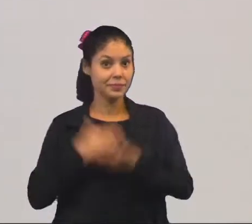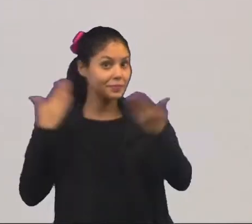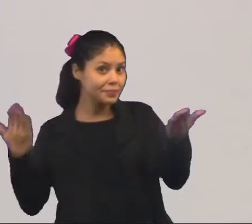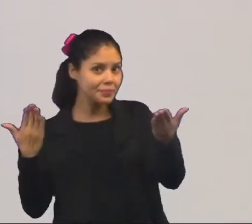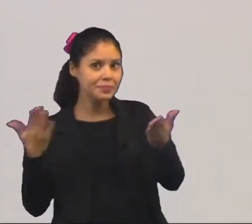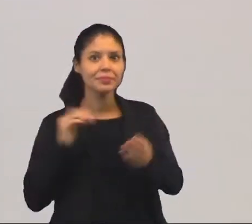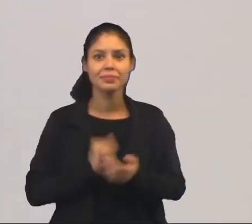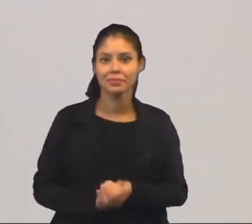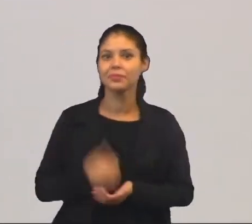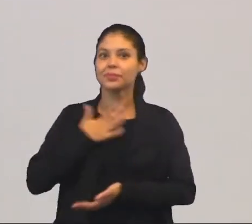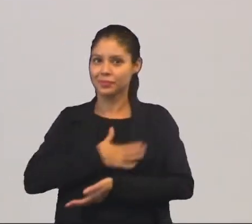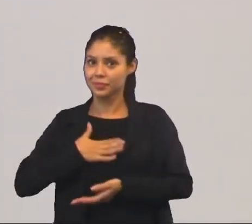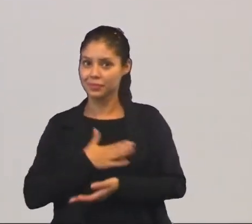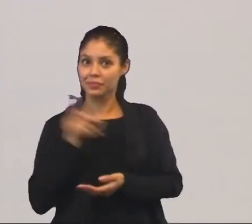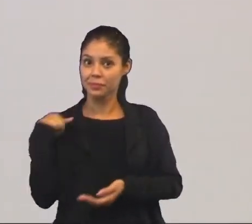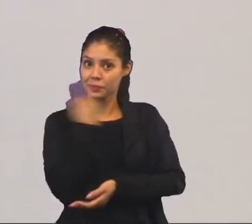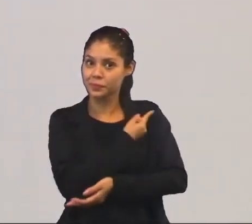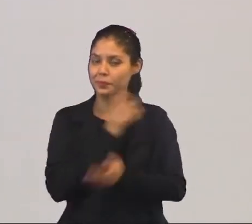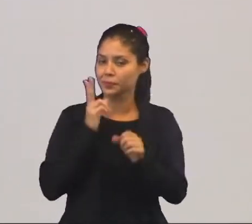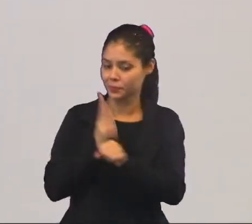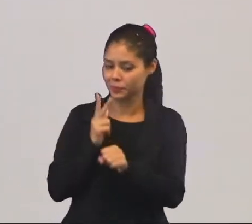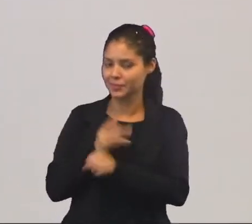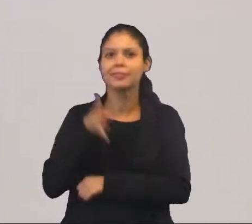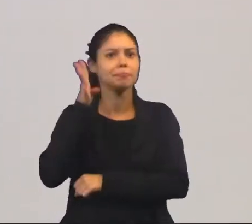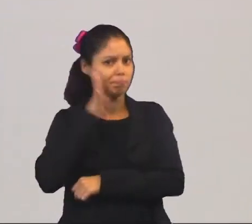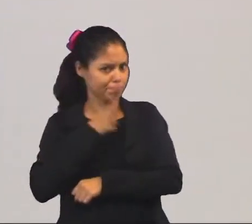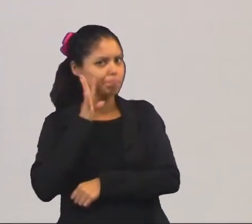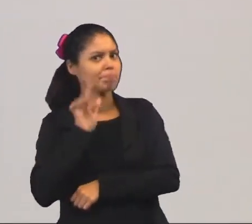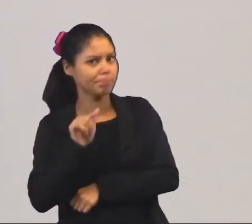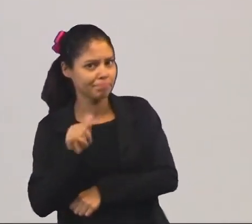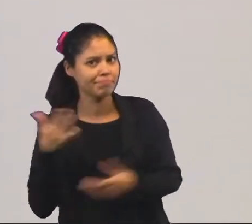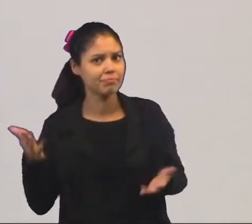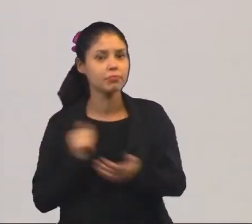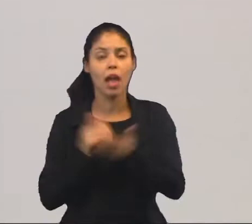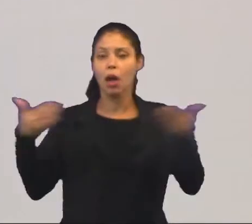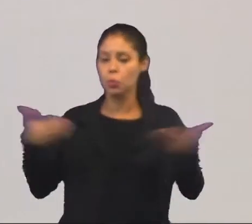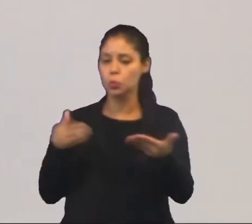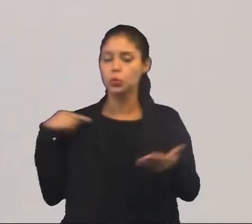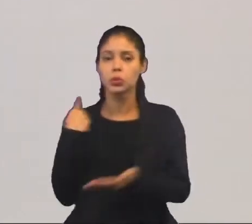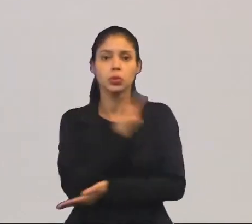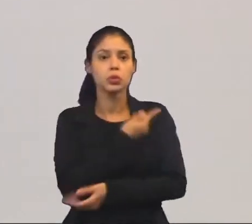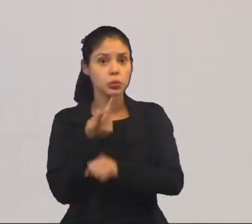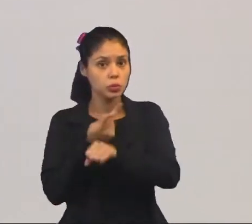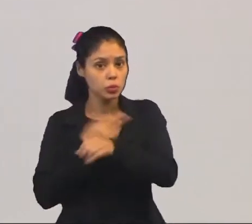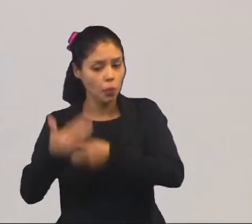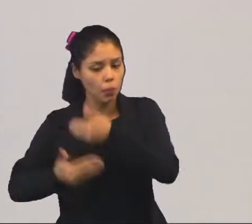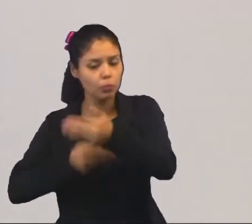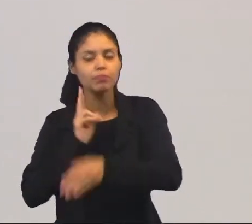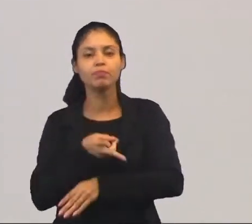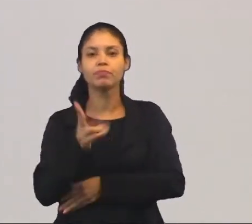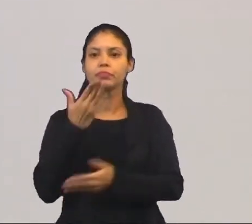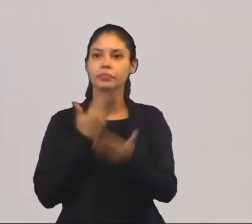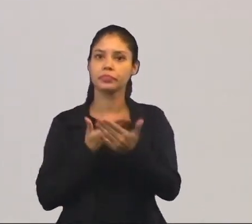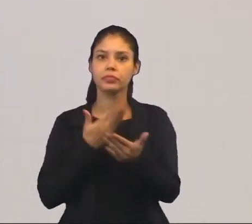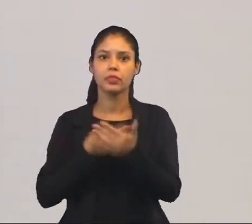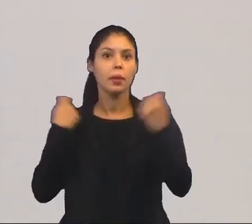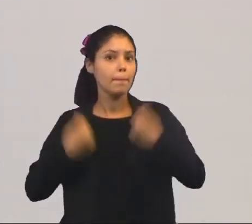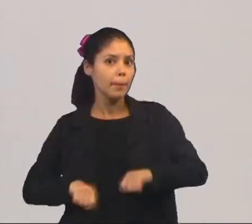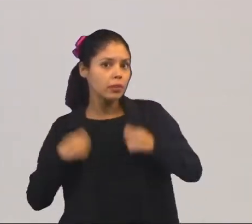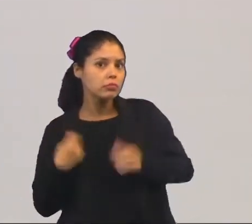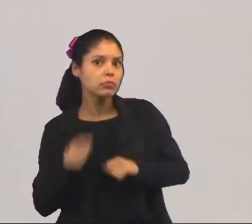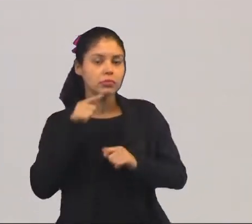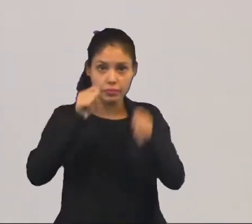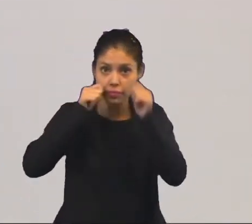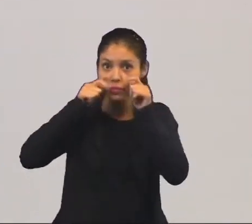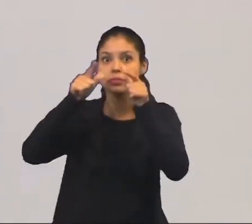E aí, turminha, gostaram do nosso vídeo? Bem interessante, não é mesmo? Então agora nós vamos prosseguir a nossa aula e eu